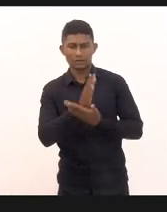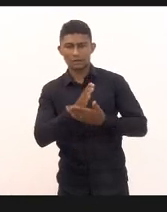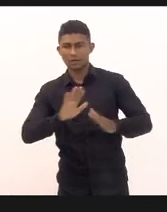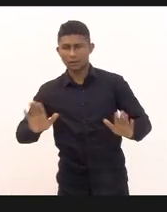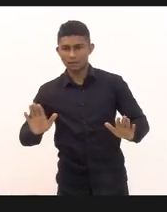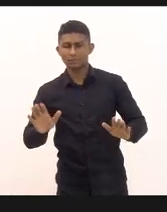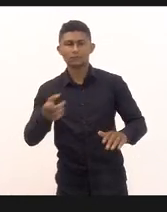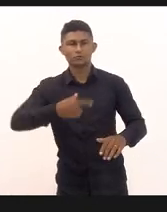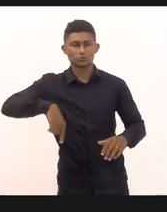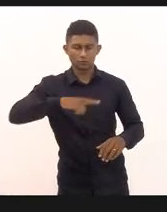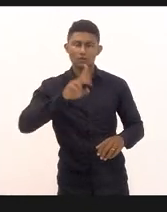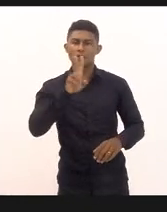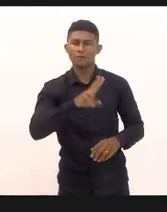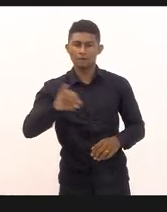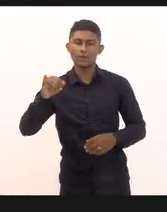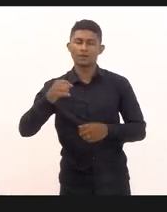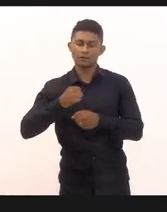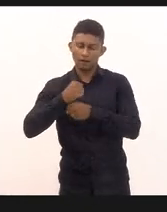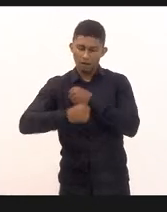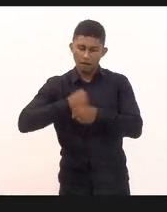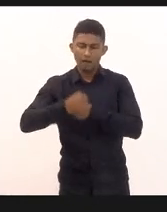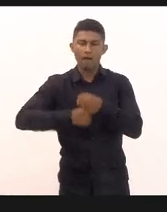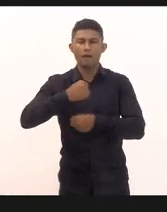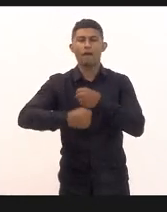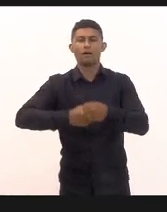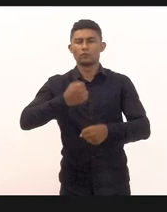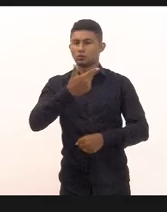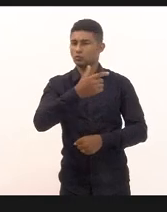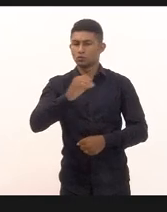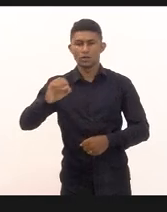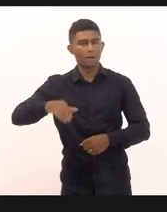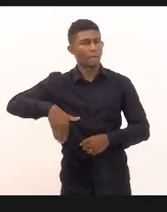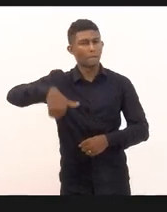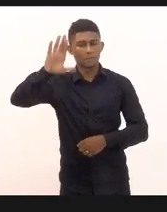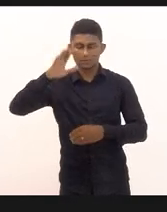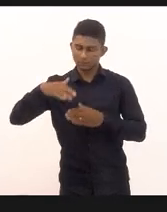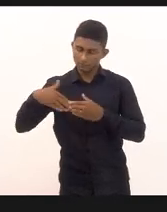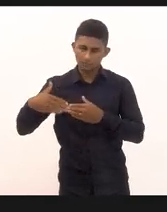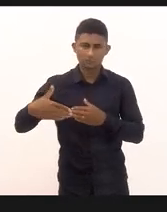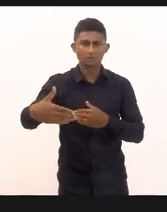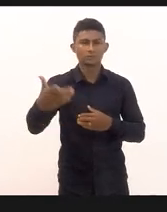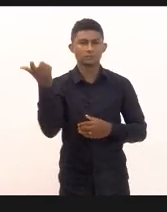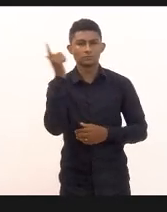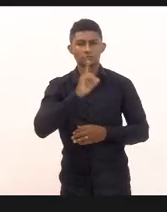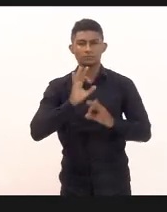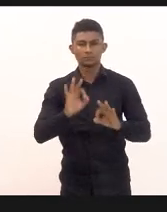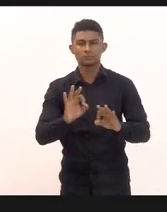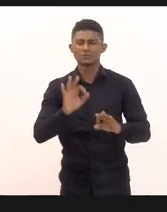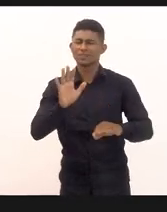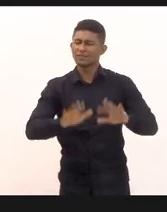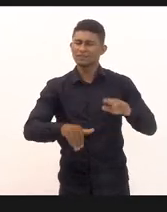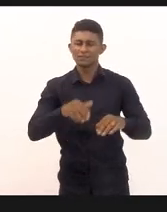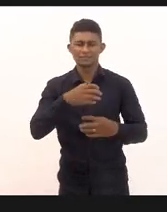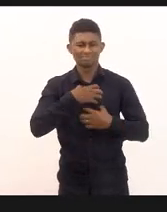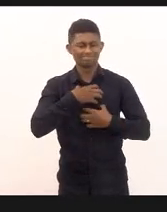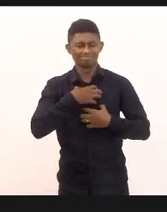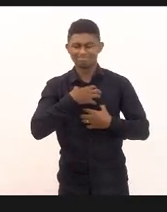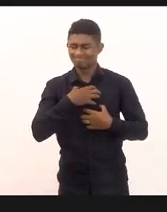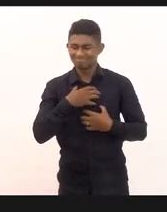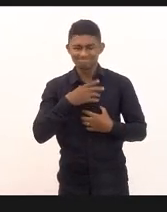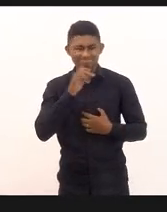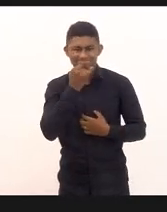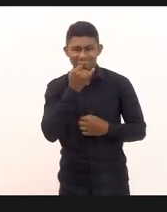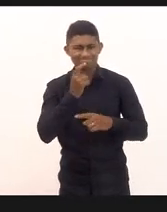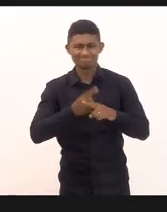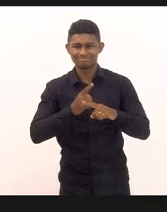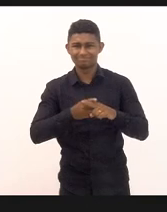alguns, vamos sobreviver mais de 200 e tantos anos. Mas a gente fica só chateado às vezes que as pessoas insistem em querer